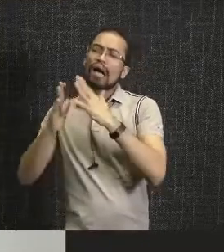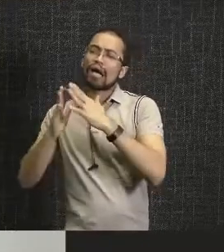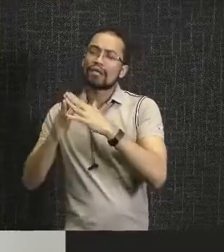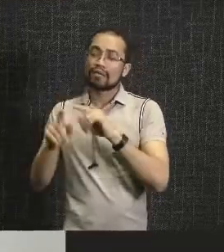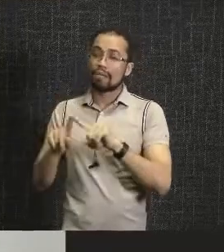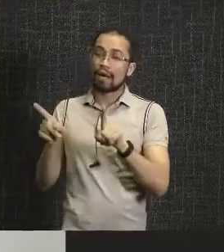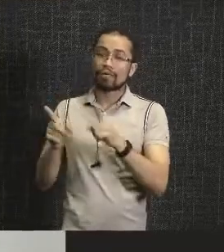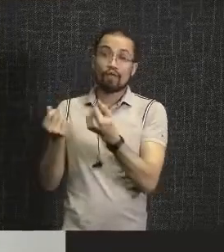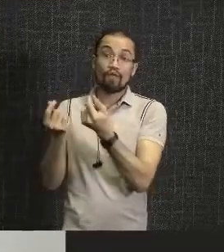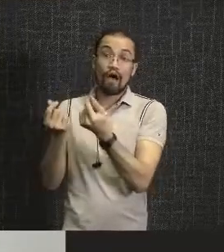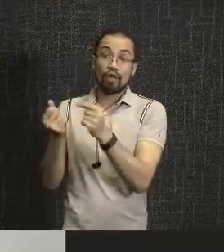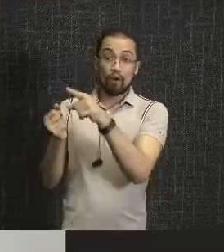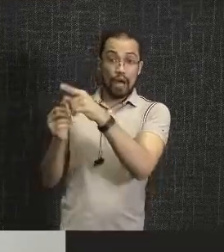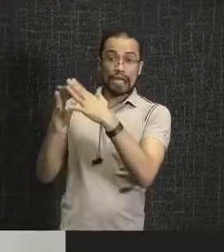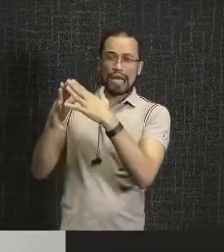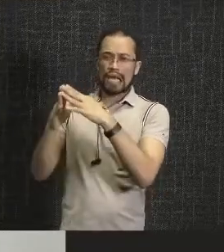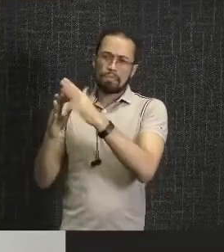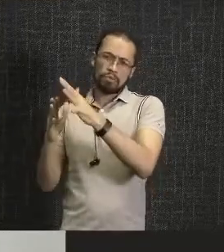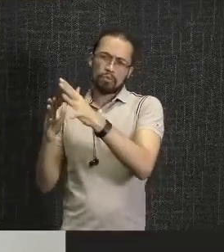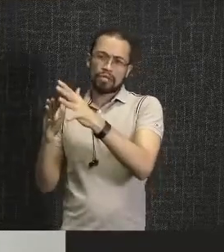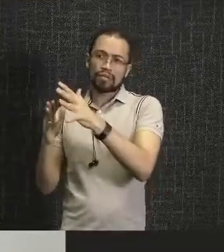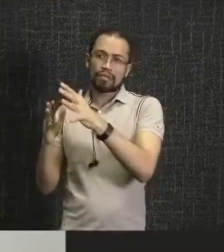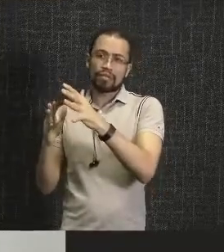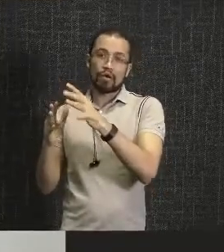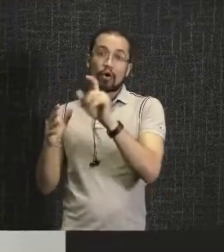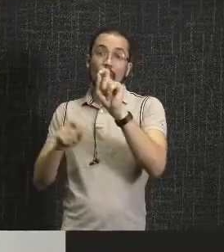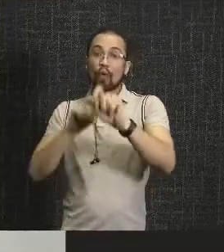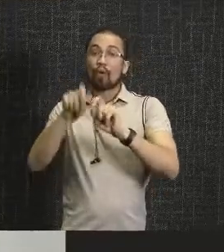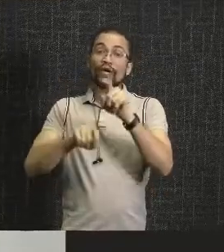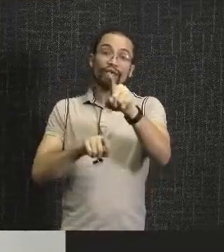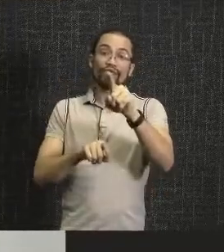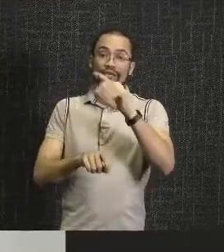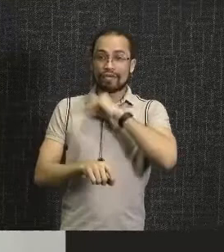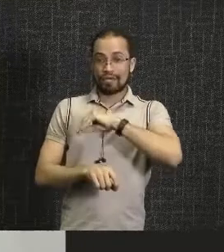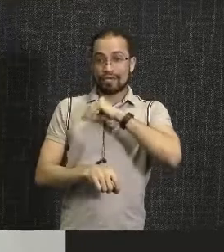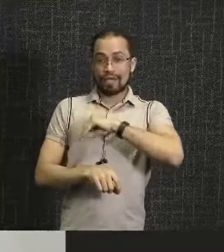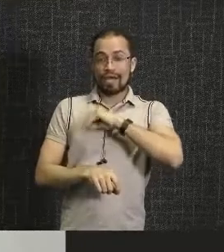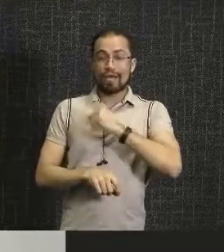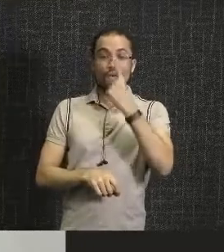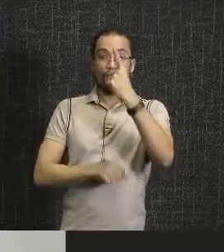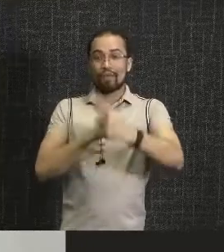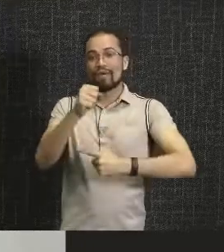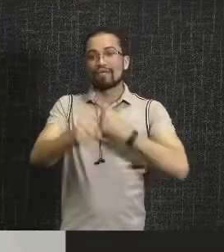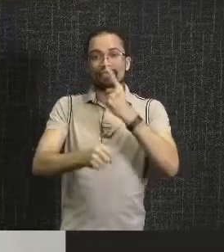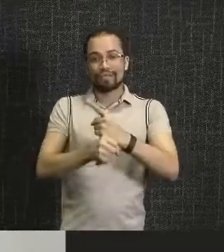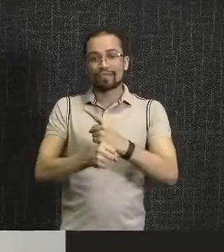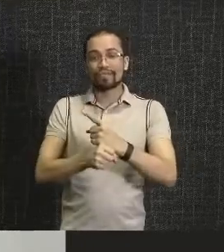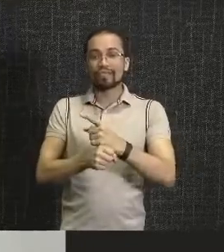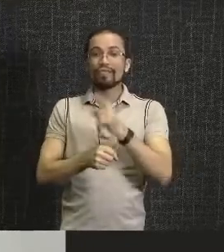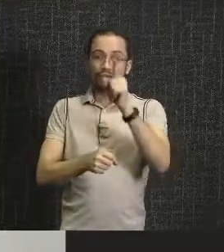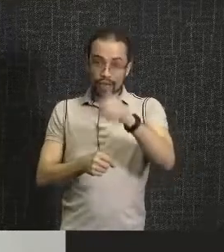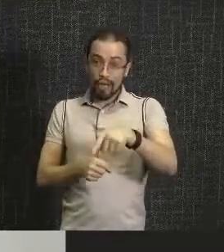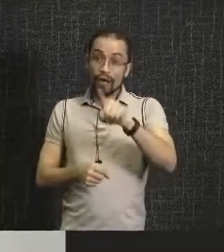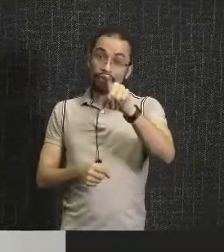do imóvel é mais ou menos o que você ganha em um ano. E é isso que você supostamente vai